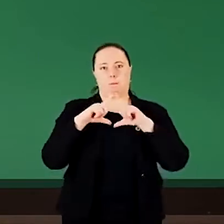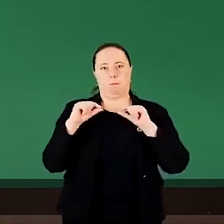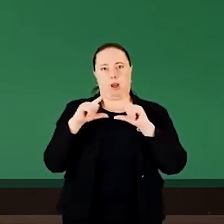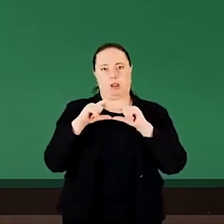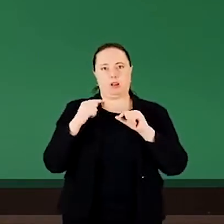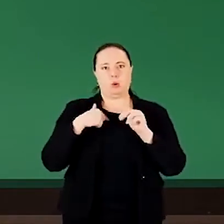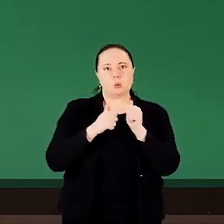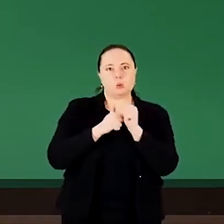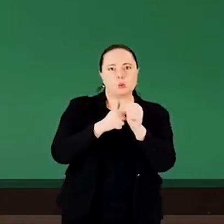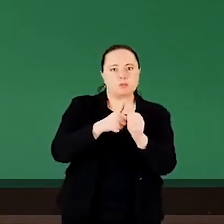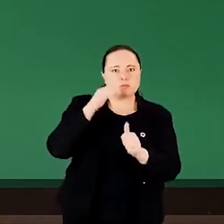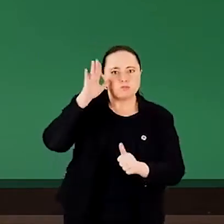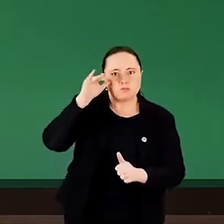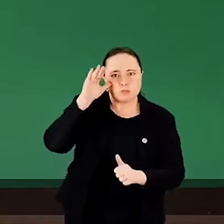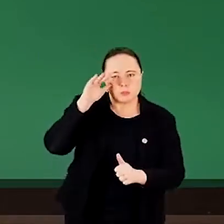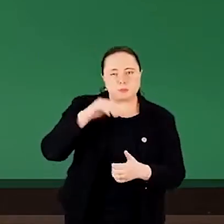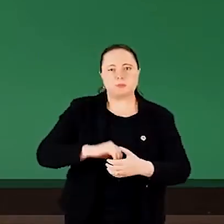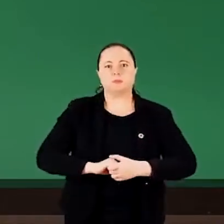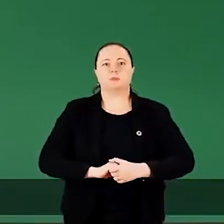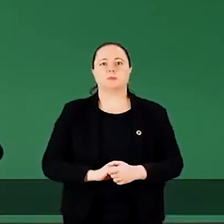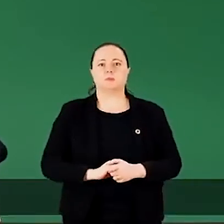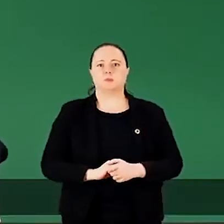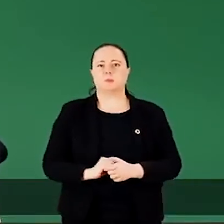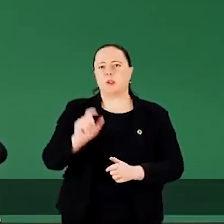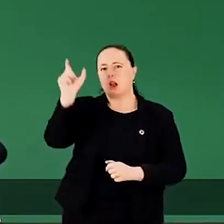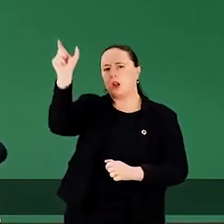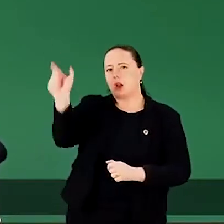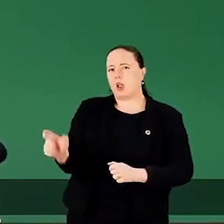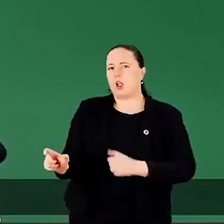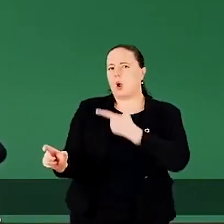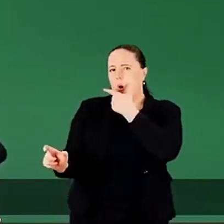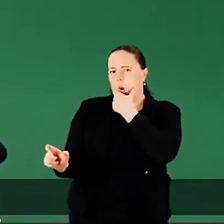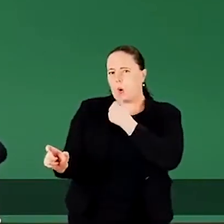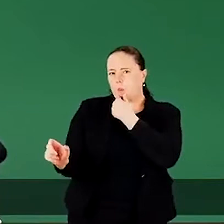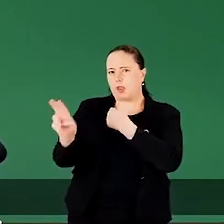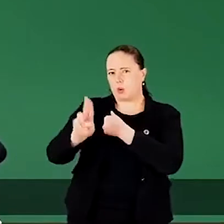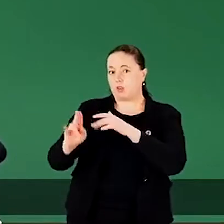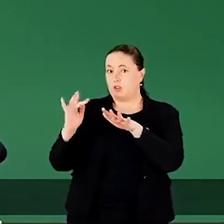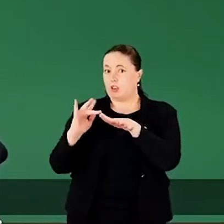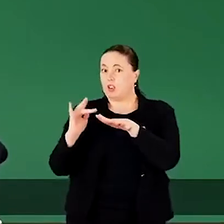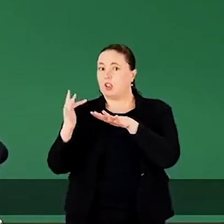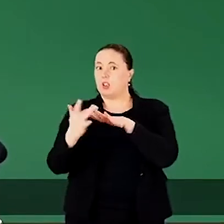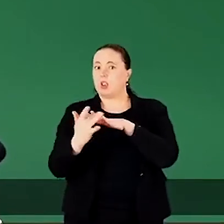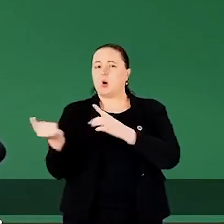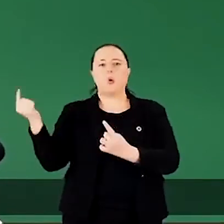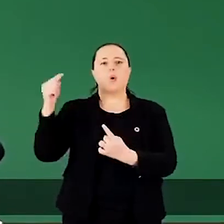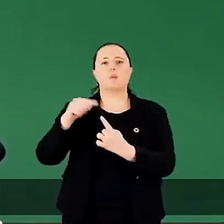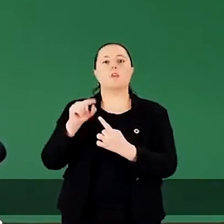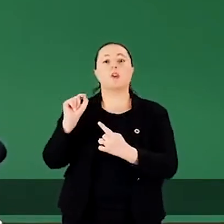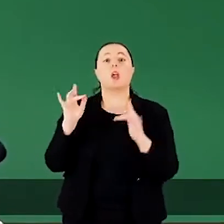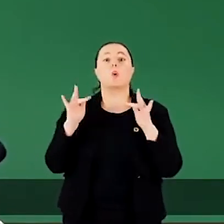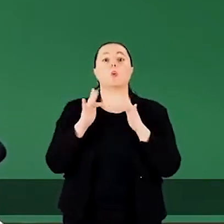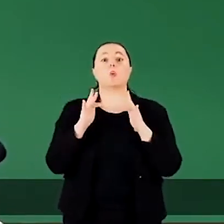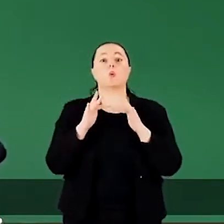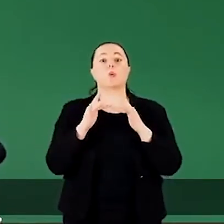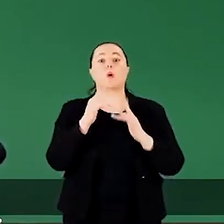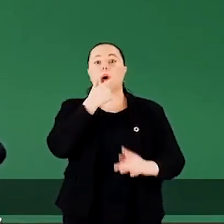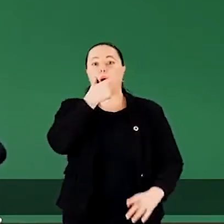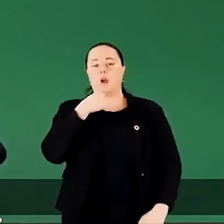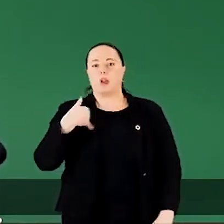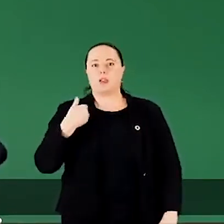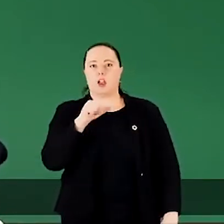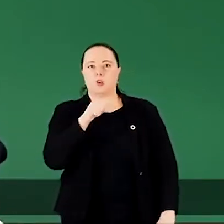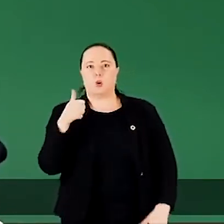aqui em Brasília na última semana. Um homem usava uma rede social para entrar em contato com meninos